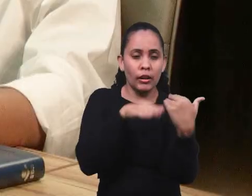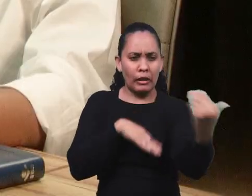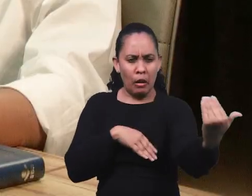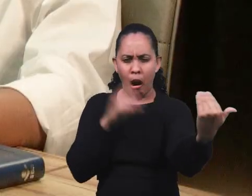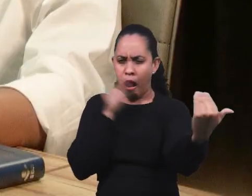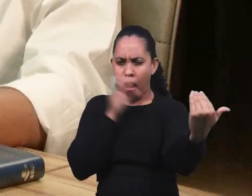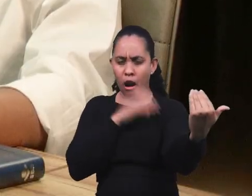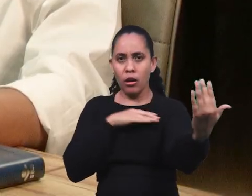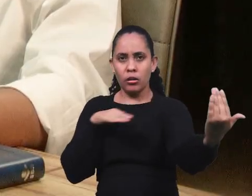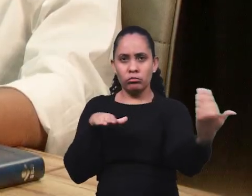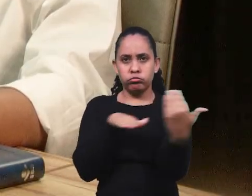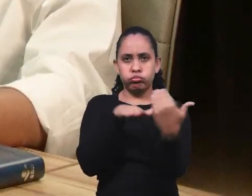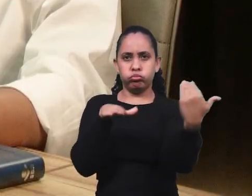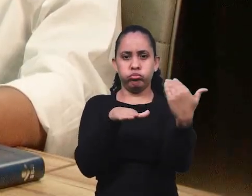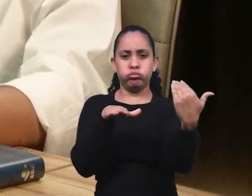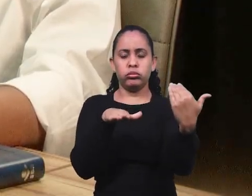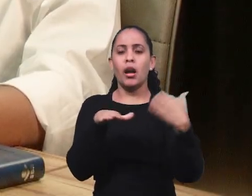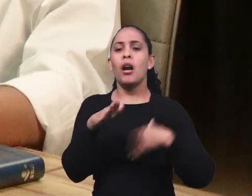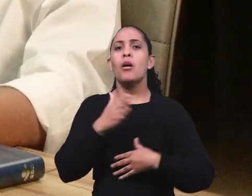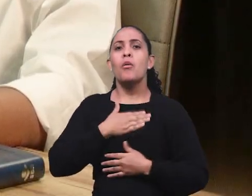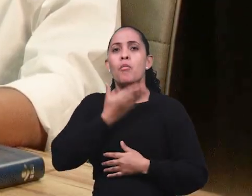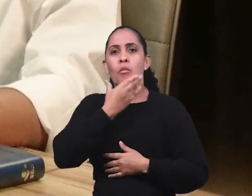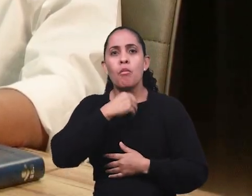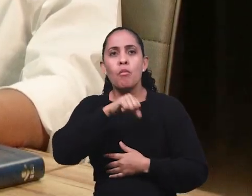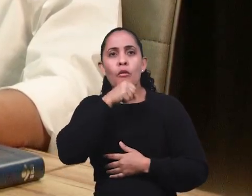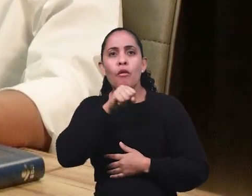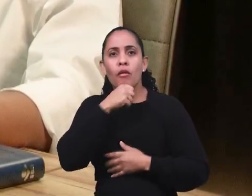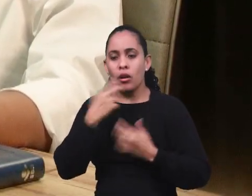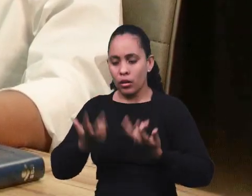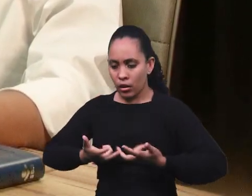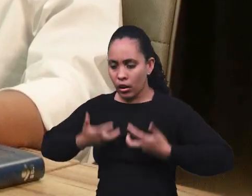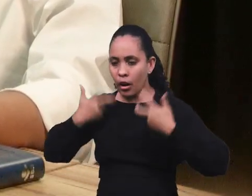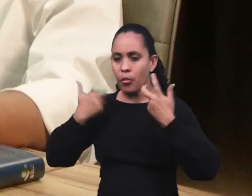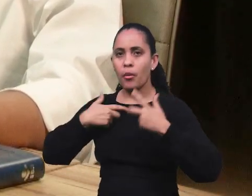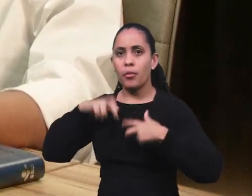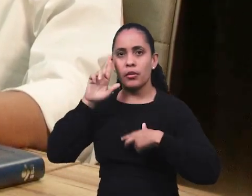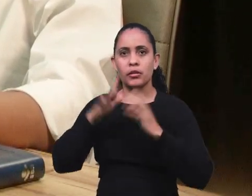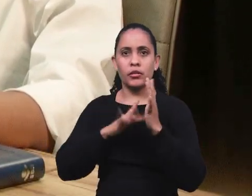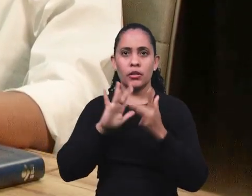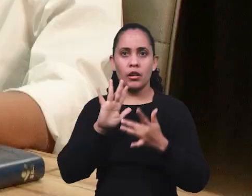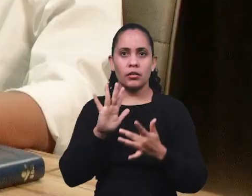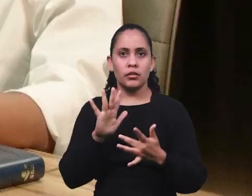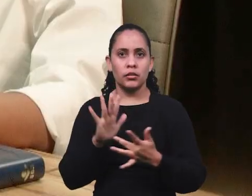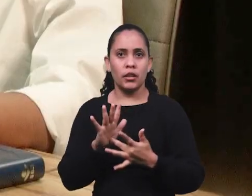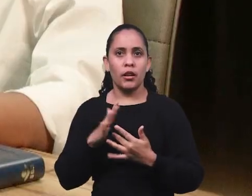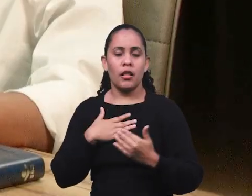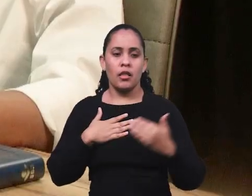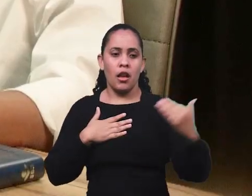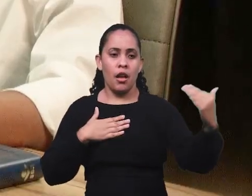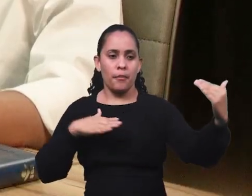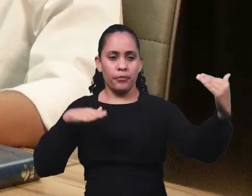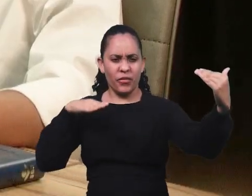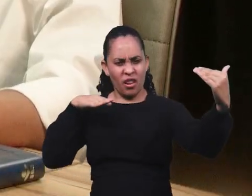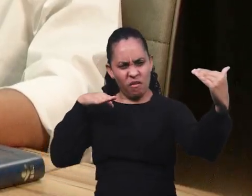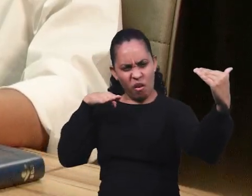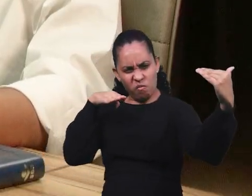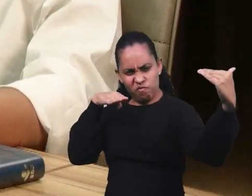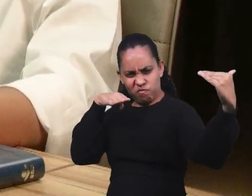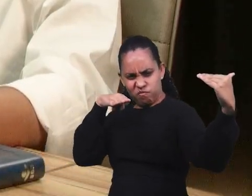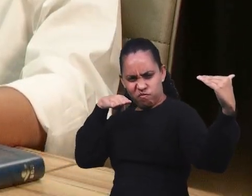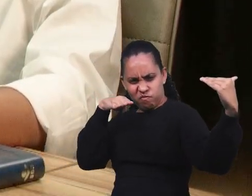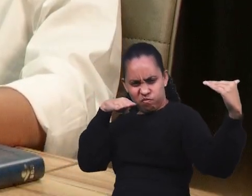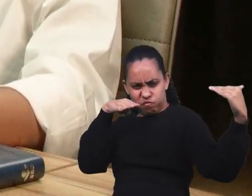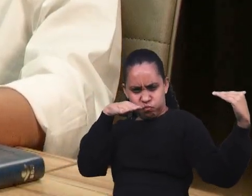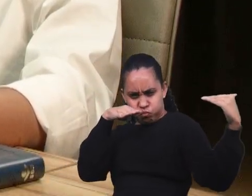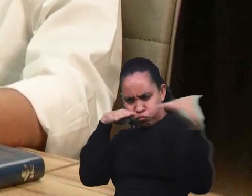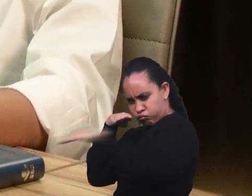rápida, aí meu avô clamou pelo sangue de Jesus e a van, minha mãe fala que ela até sentiu a van assim atravessando o carro e passou